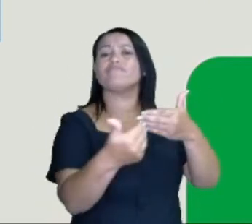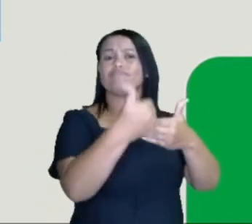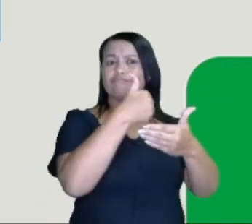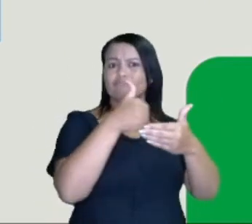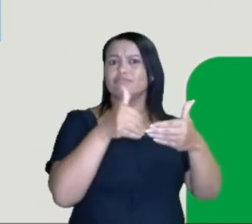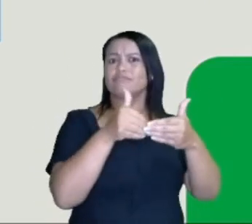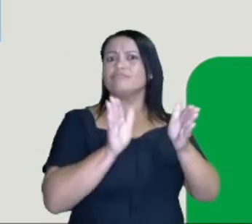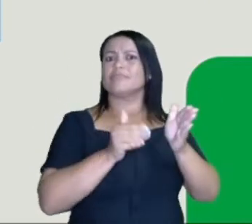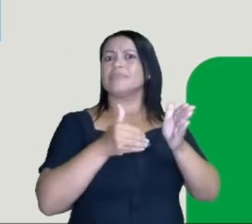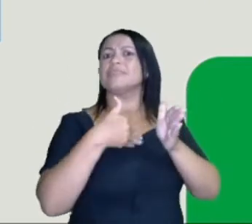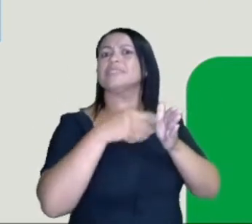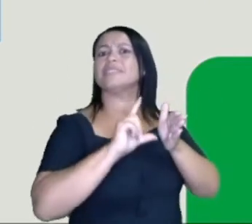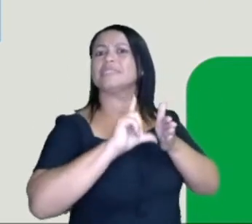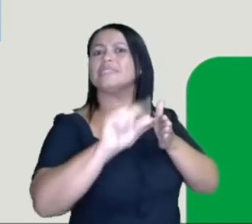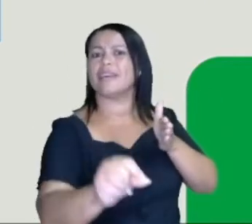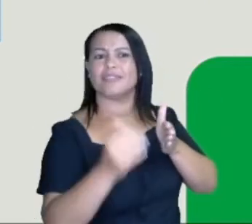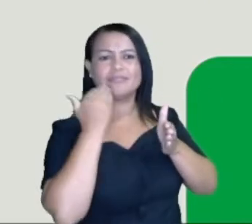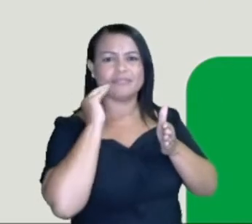substâncias dentro da célula.